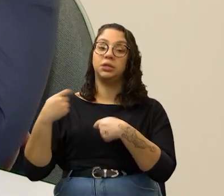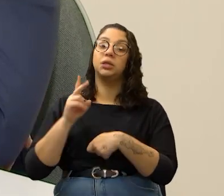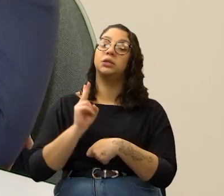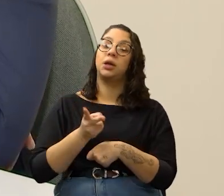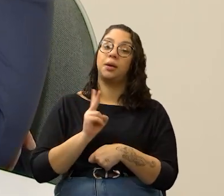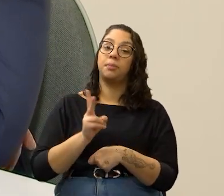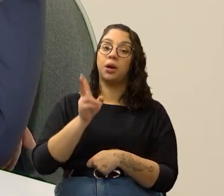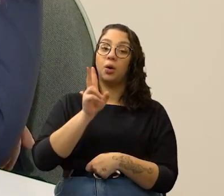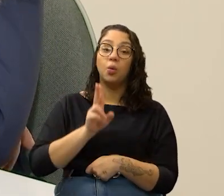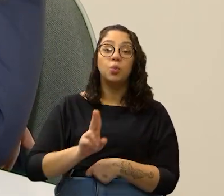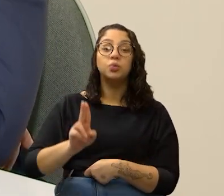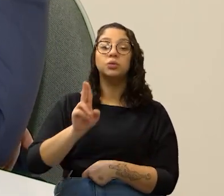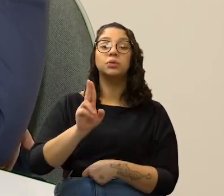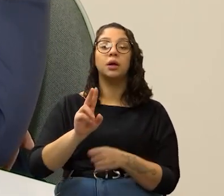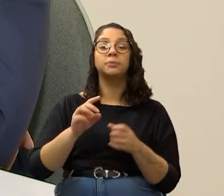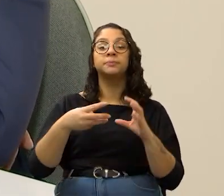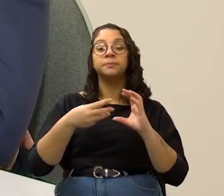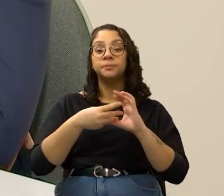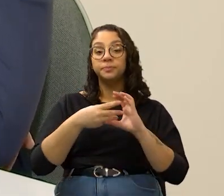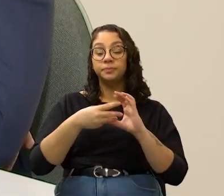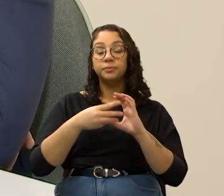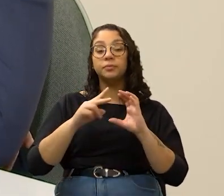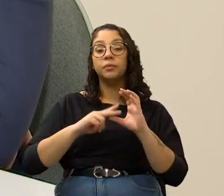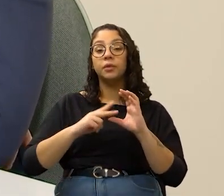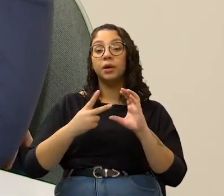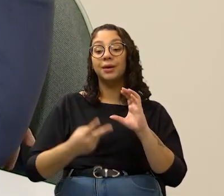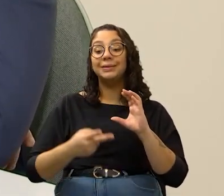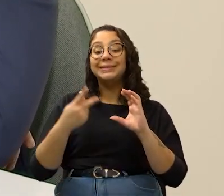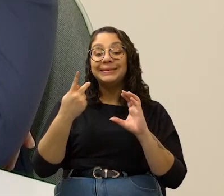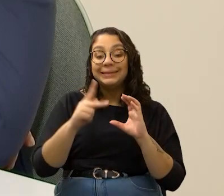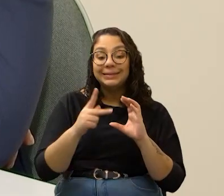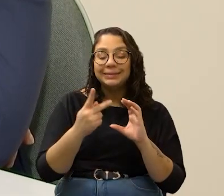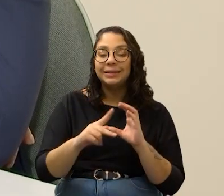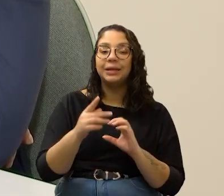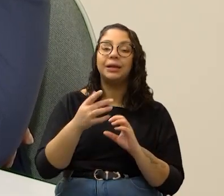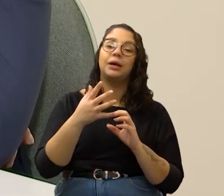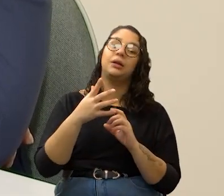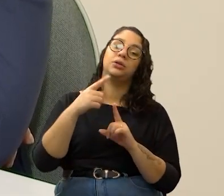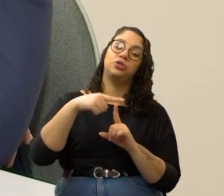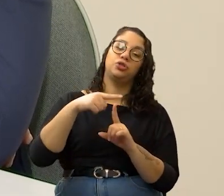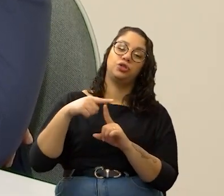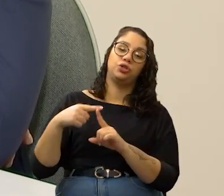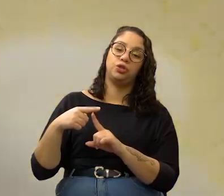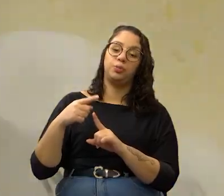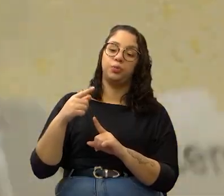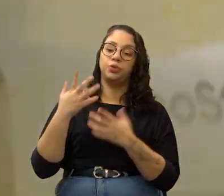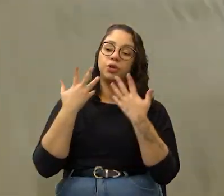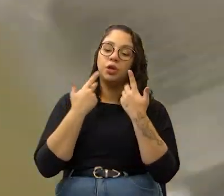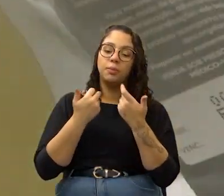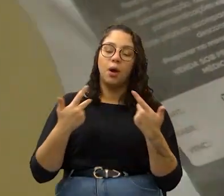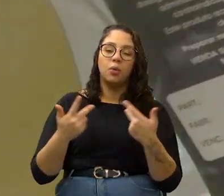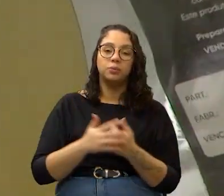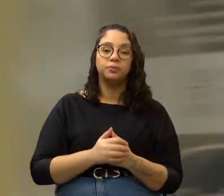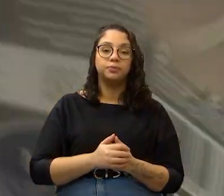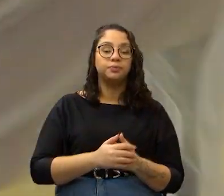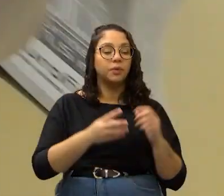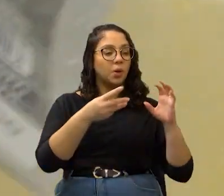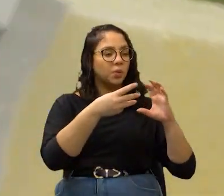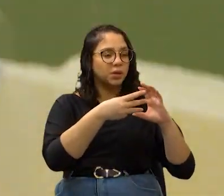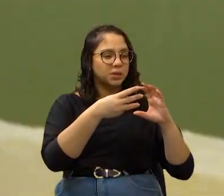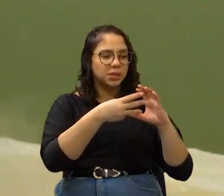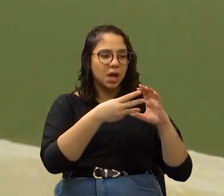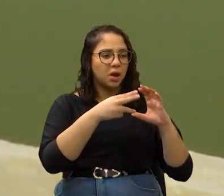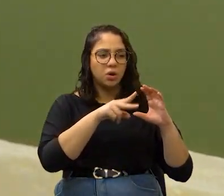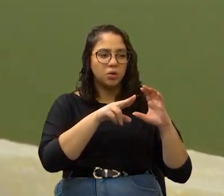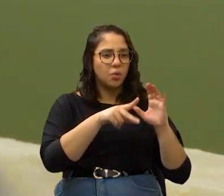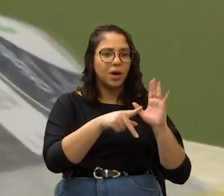busca sempre utilizar a célula daquela espécie que está sendo tratada. Essa célula, então, não é